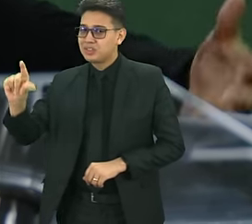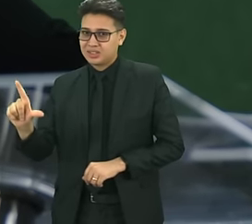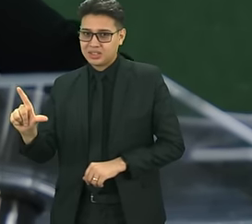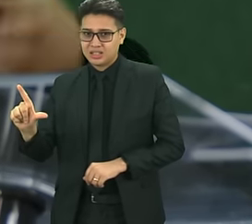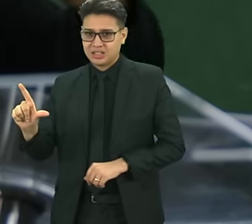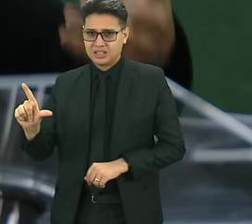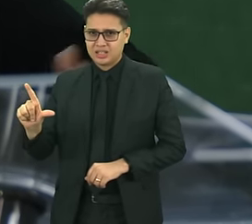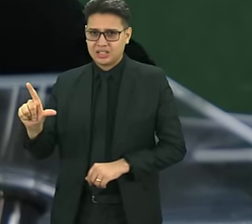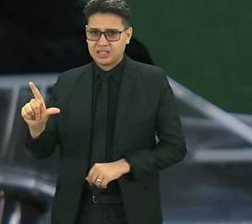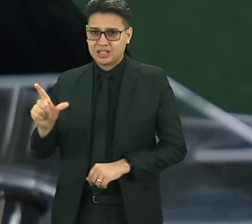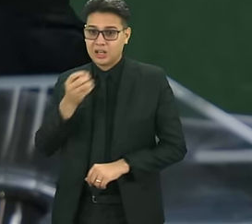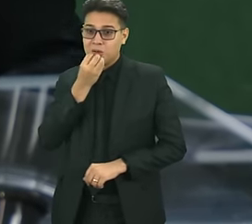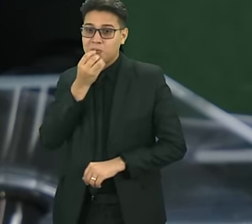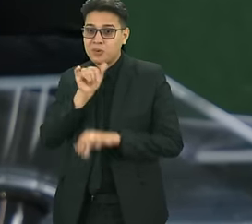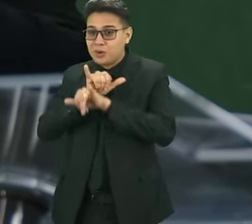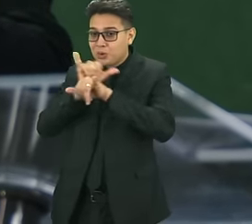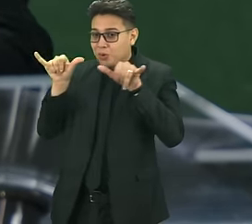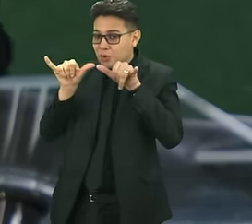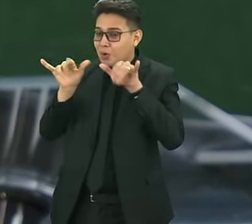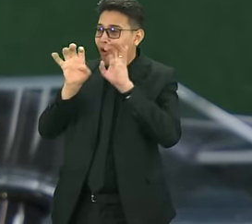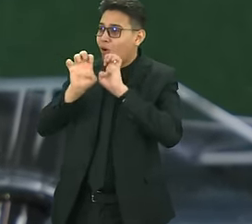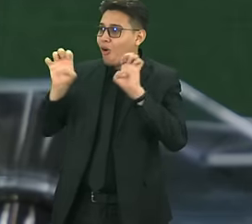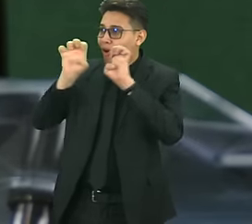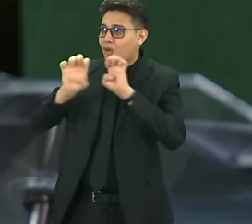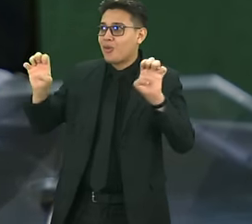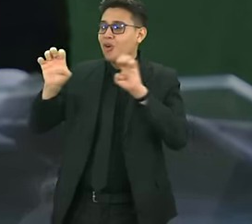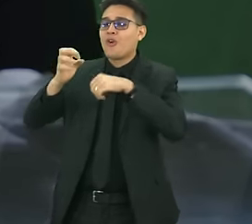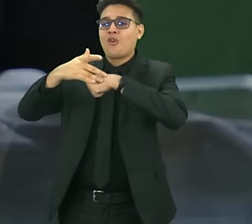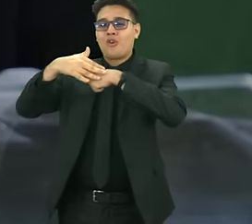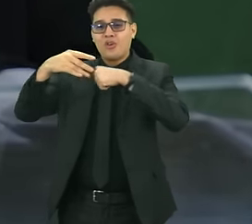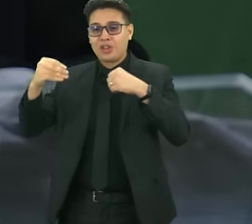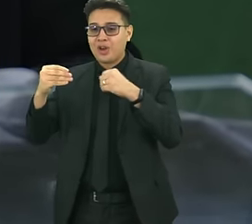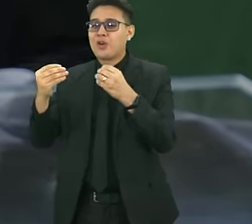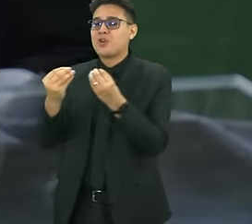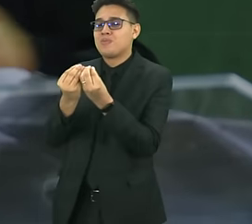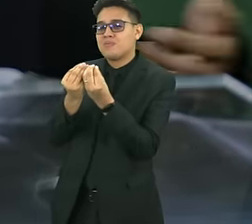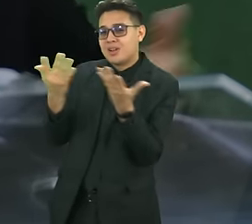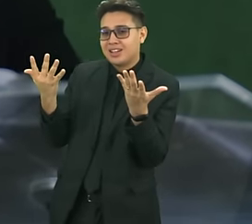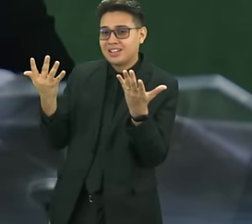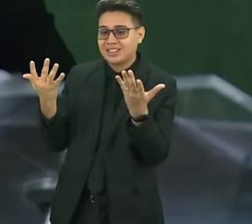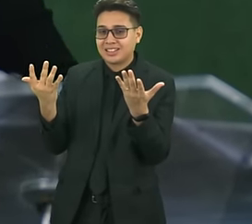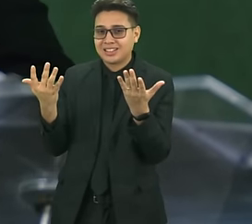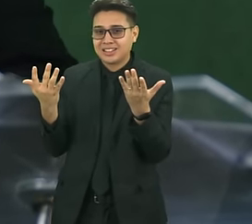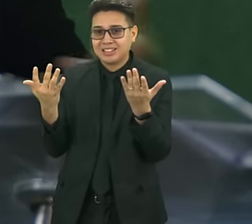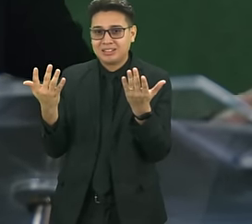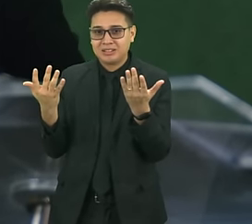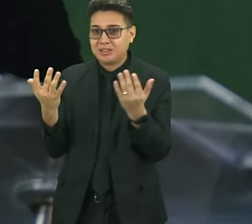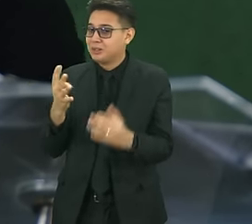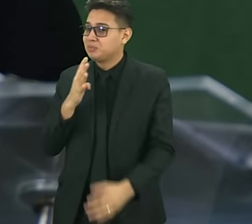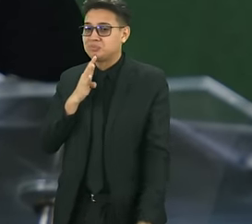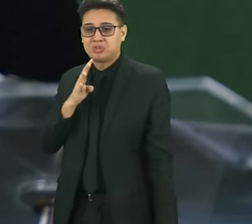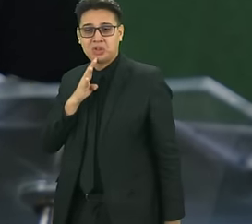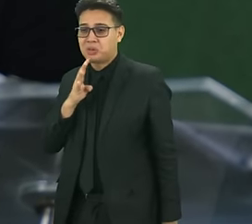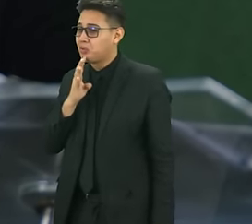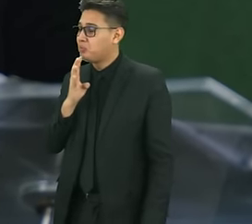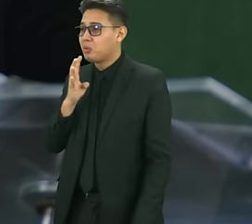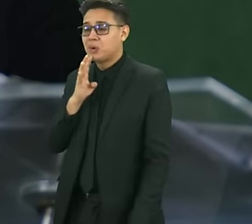essa boa nova do Evangelho sobre curas e milagres é uma coisa que até então eu não tinha